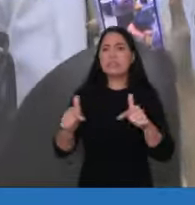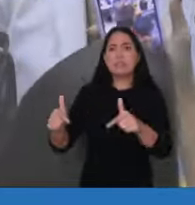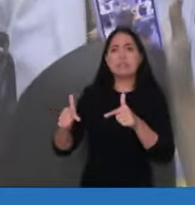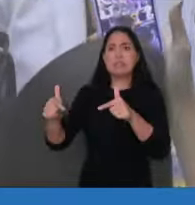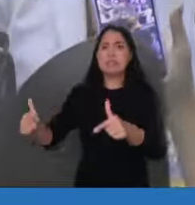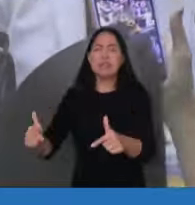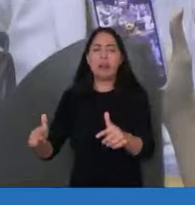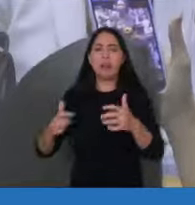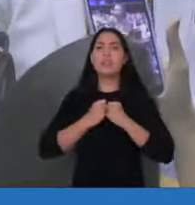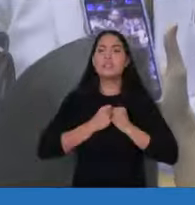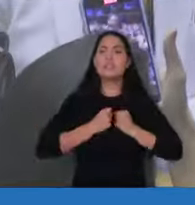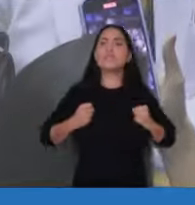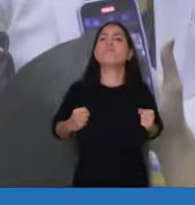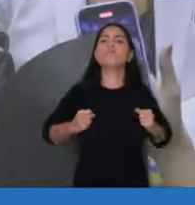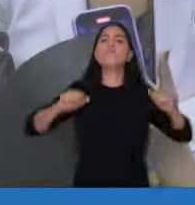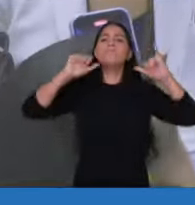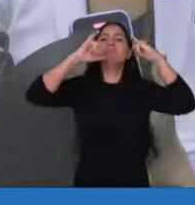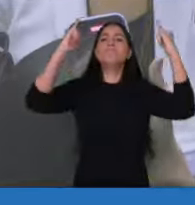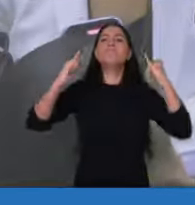emoldurado.